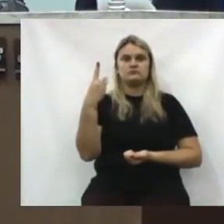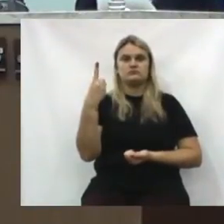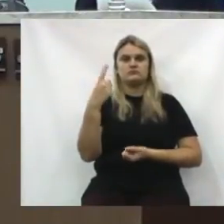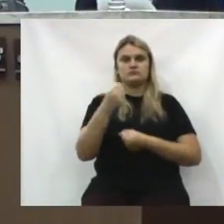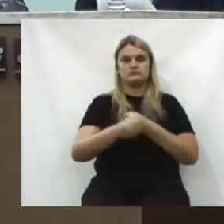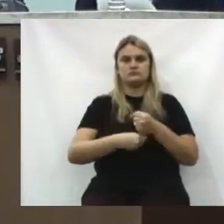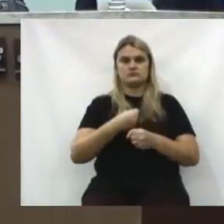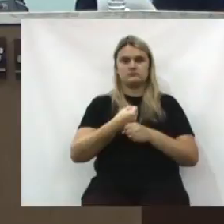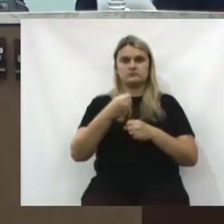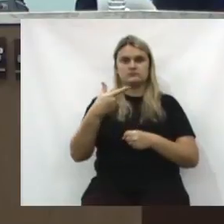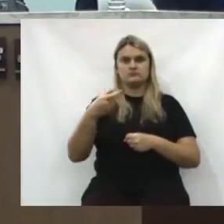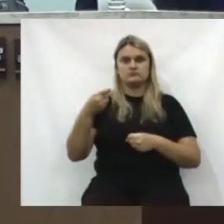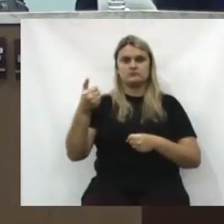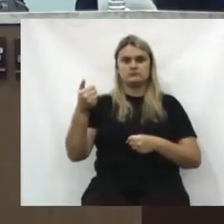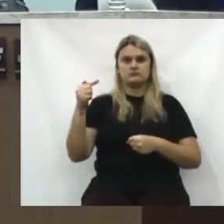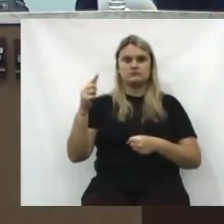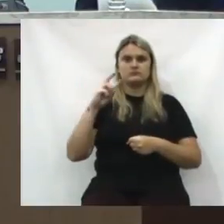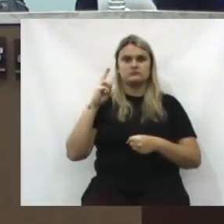Número